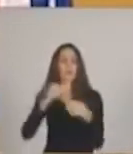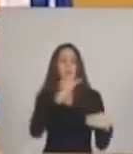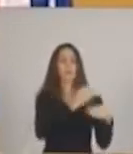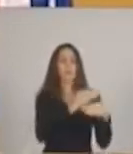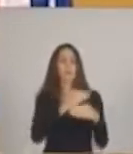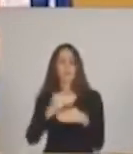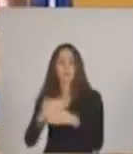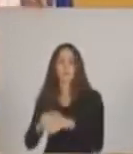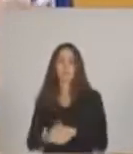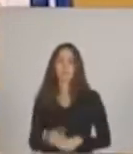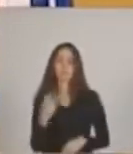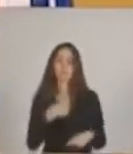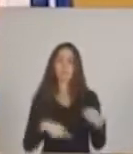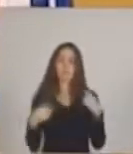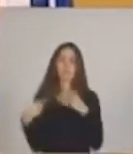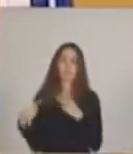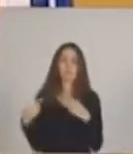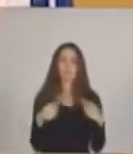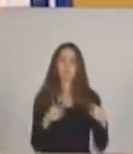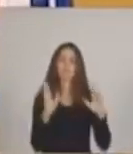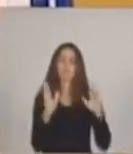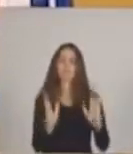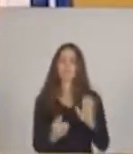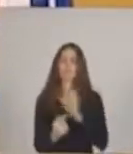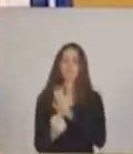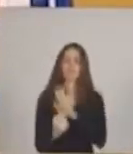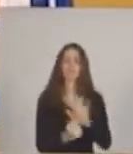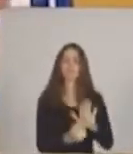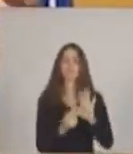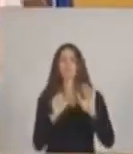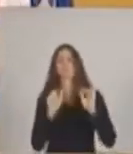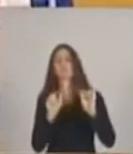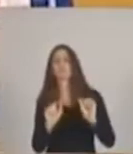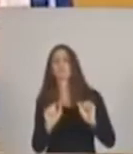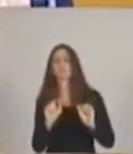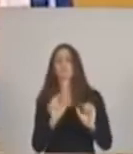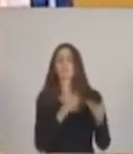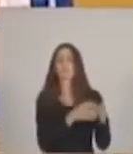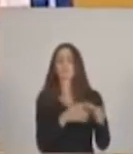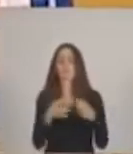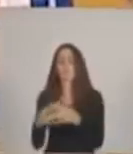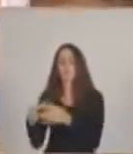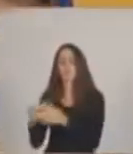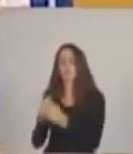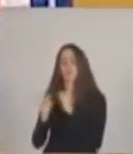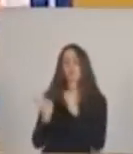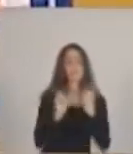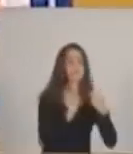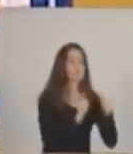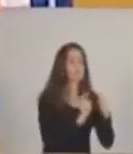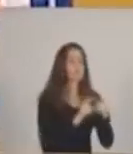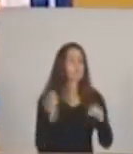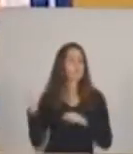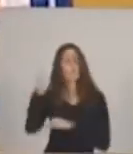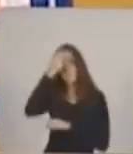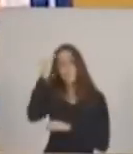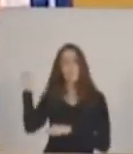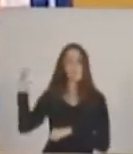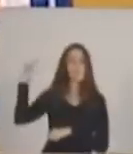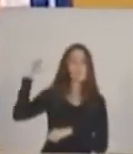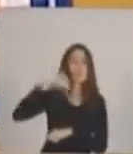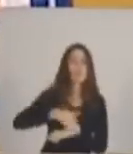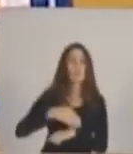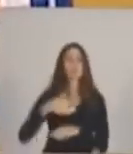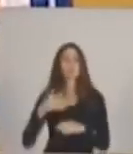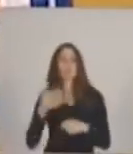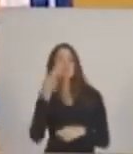aqui nas discussões que fizemos, nas representações que aqui tiveram dos municípios, a importância do